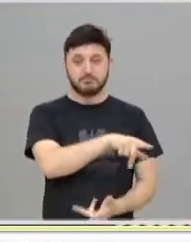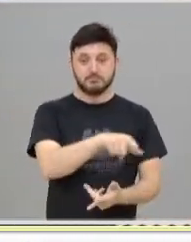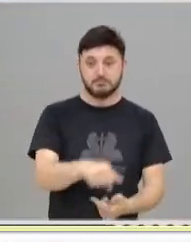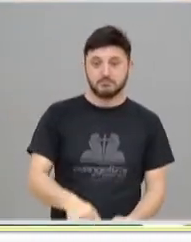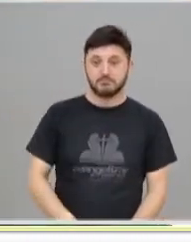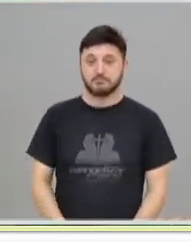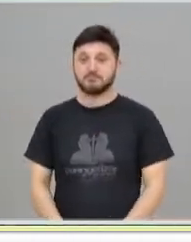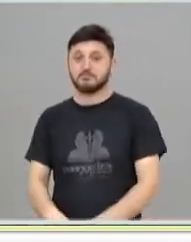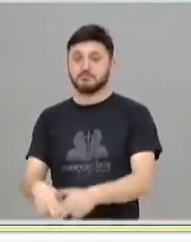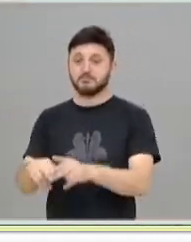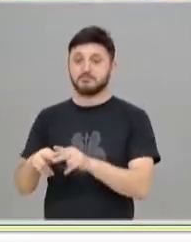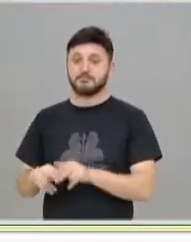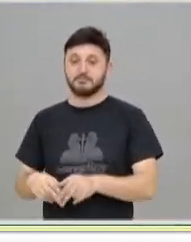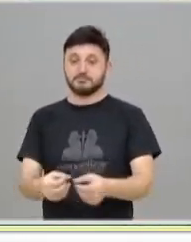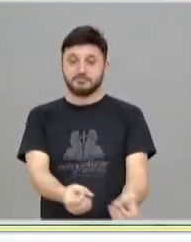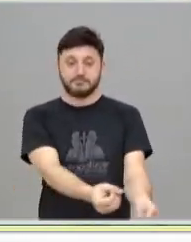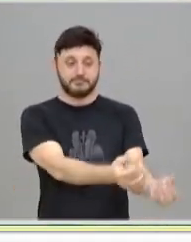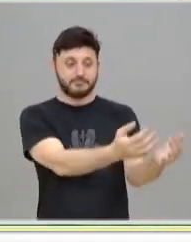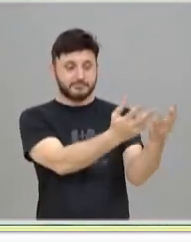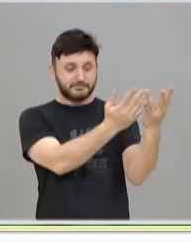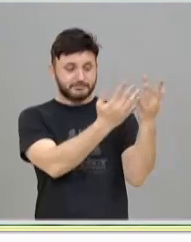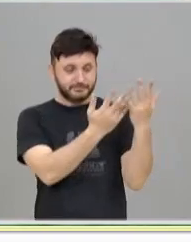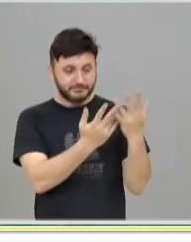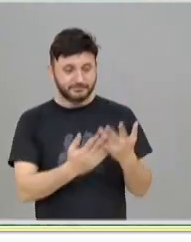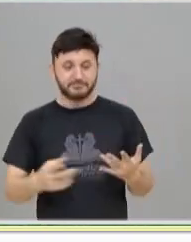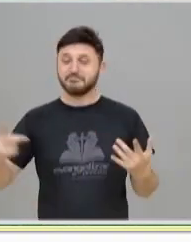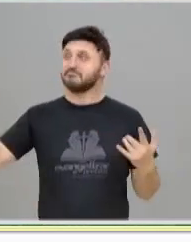por ele nos